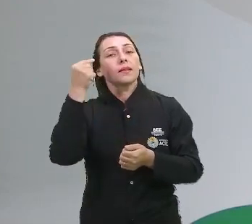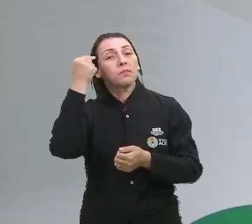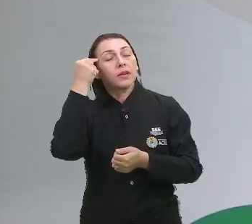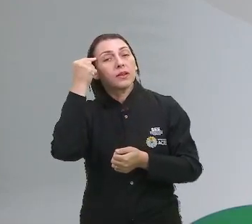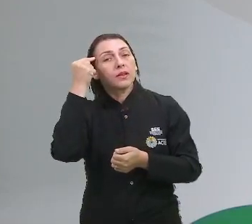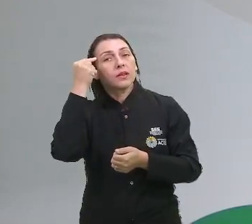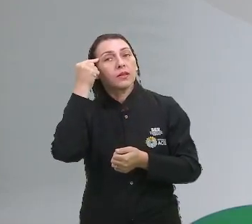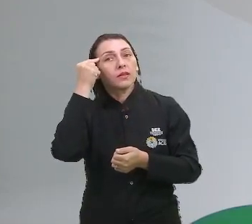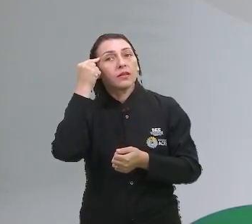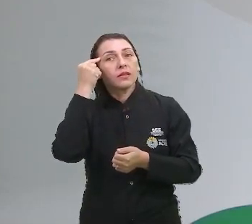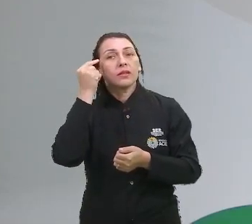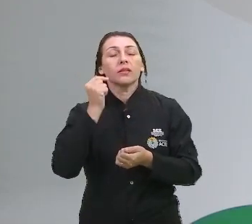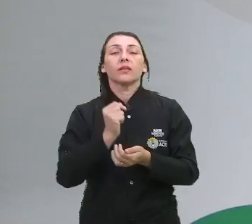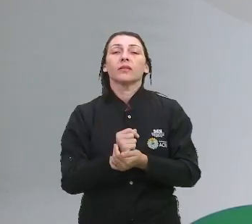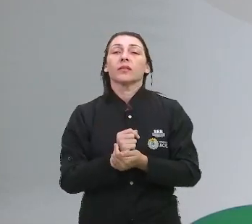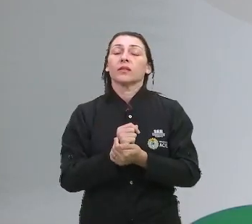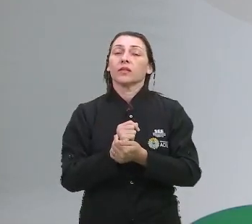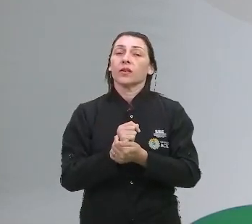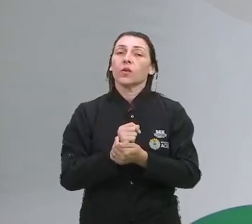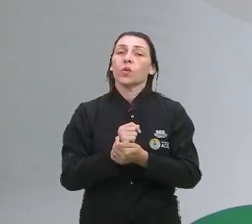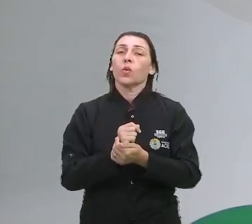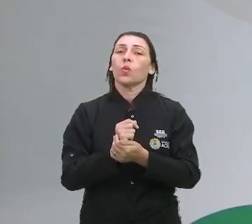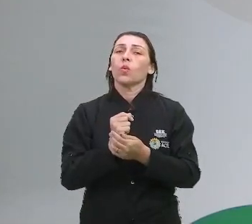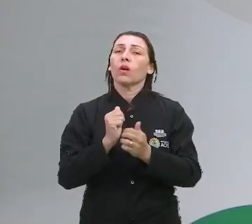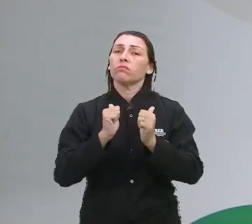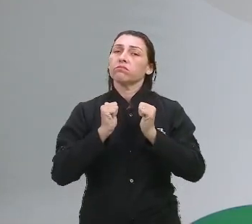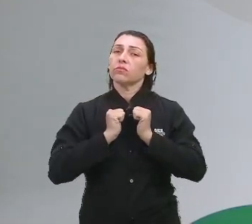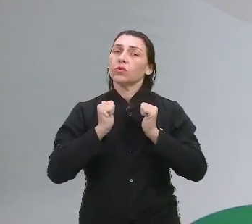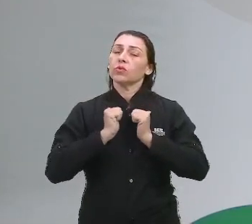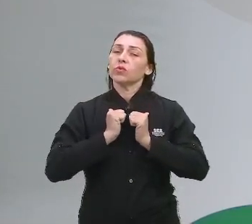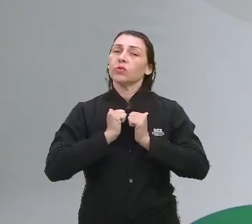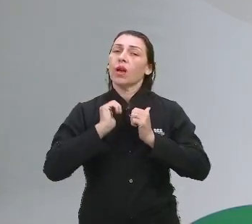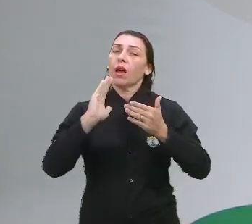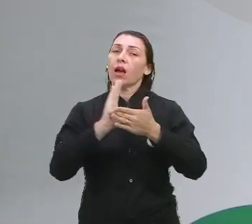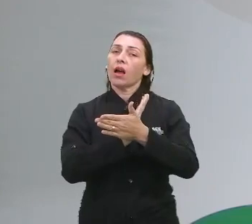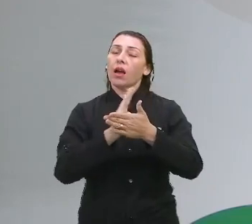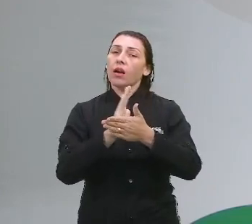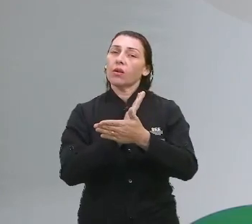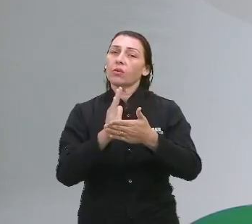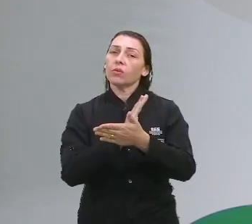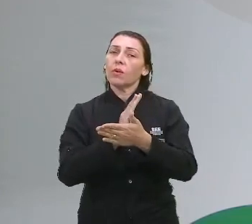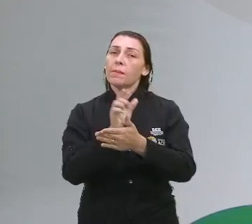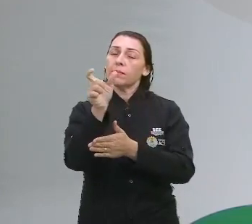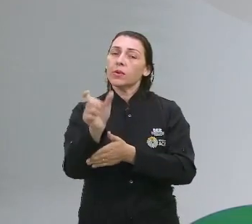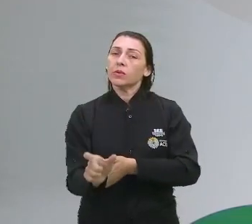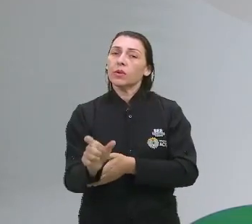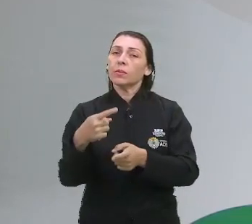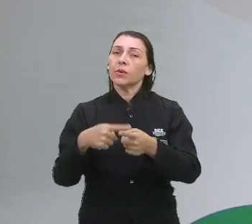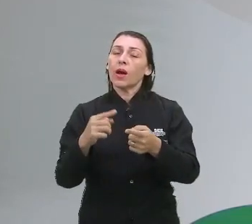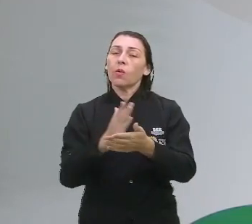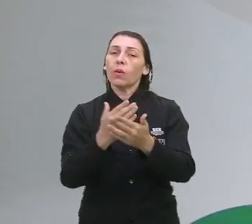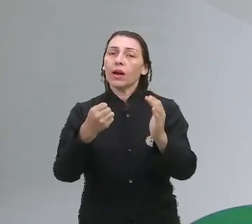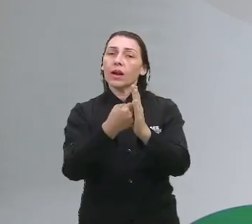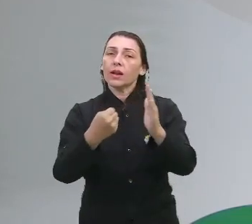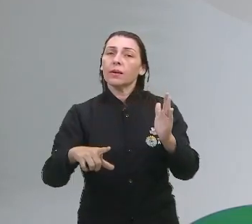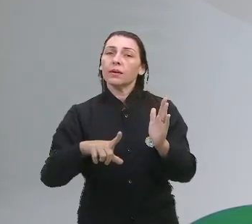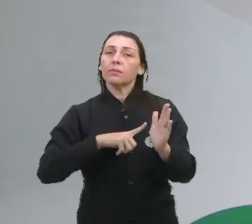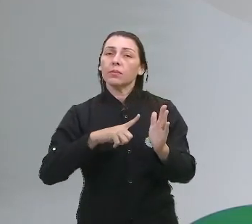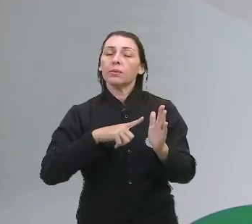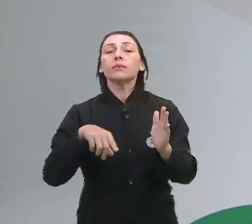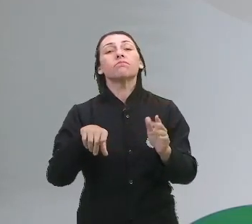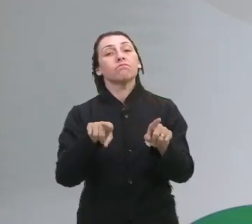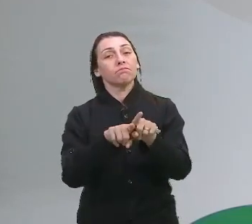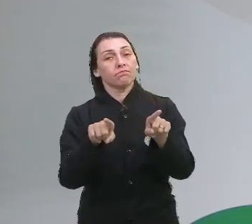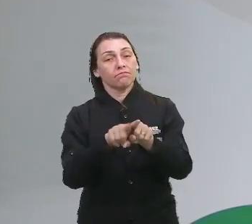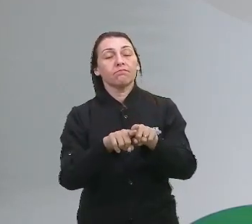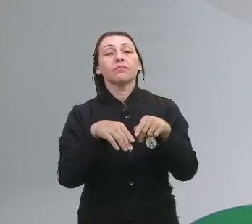de... vai atribuir uma conduta a determinada pessoa por determinada característica que ela possua.